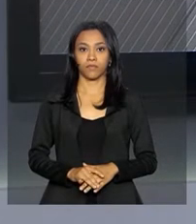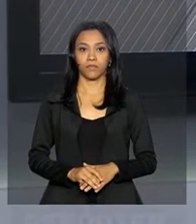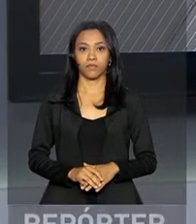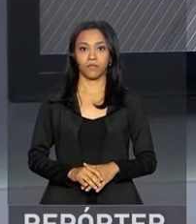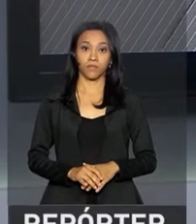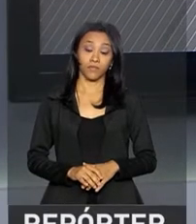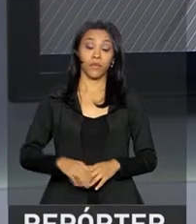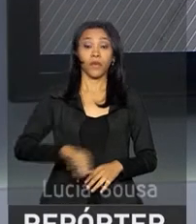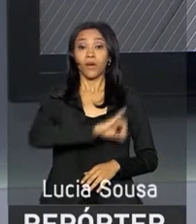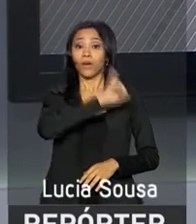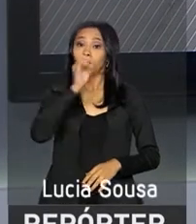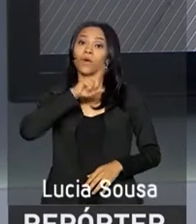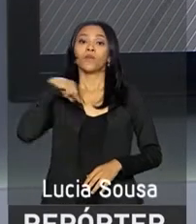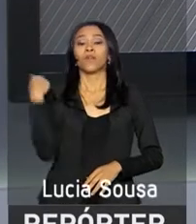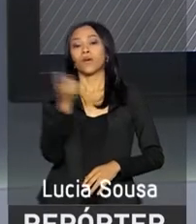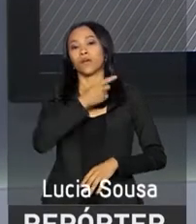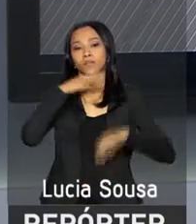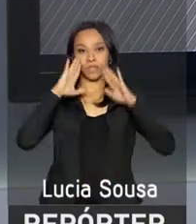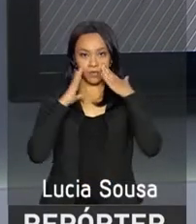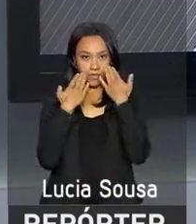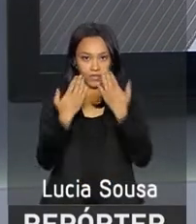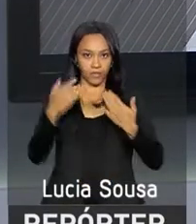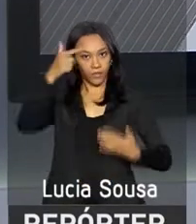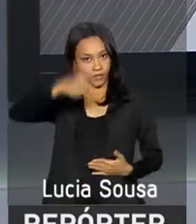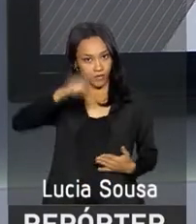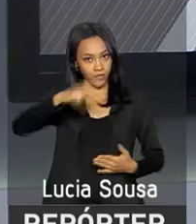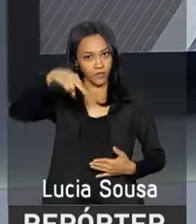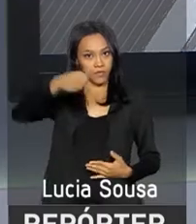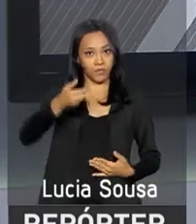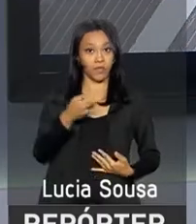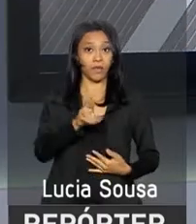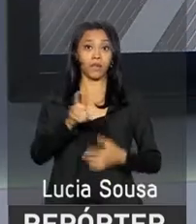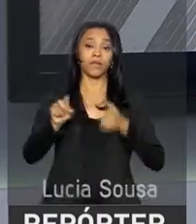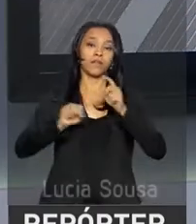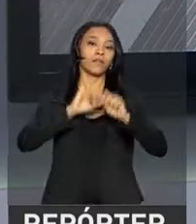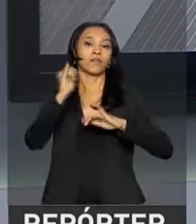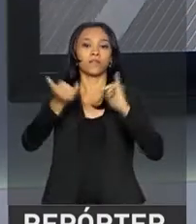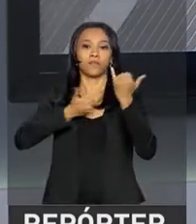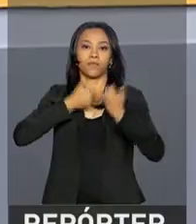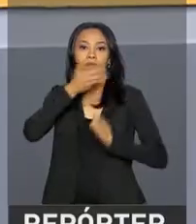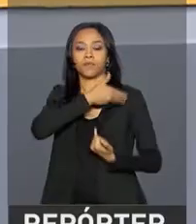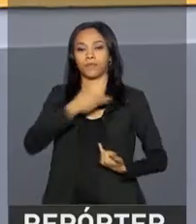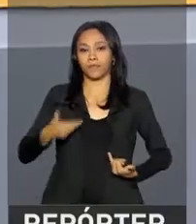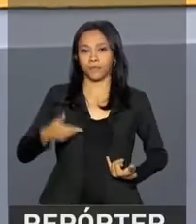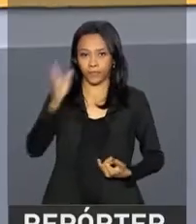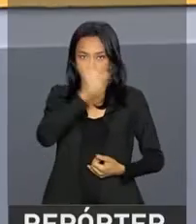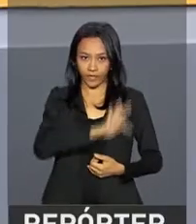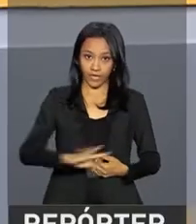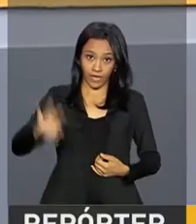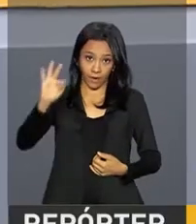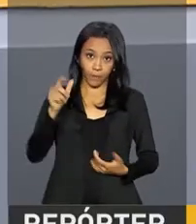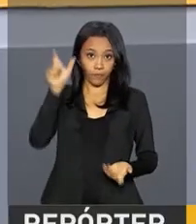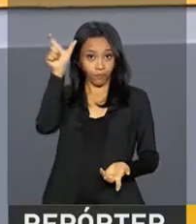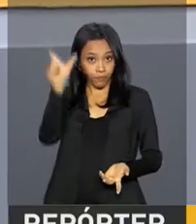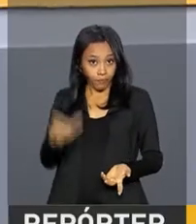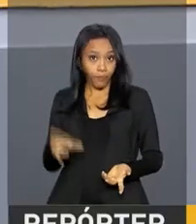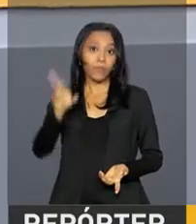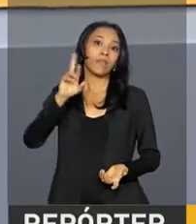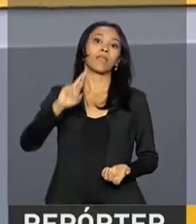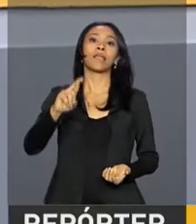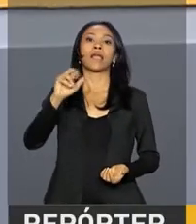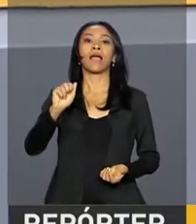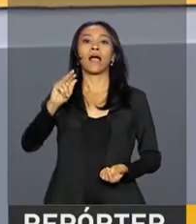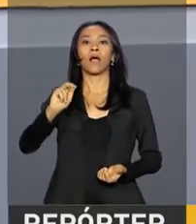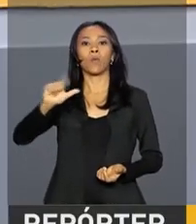olá estamos de volta com o repórter nbr as notícias do governo federal raul jungmann será o ministro